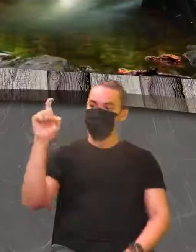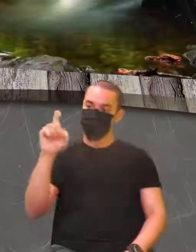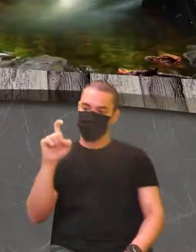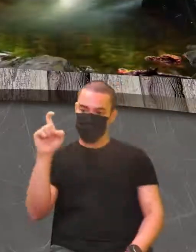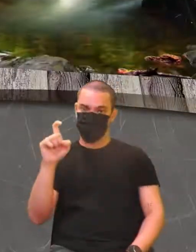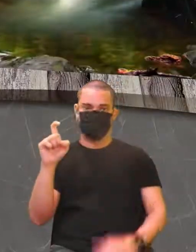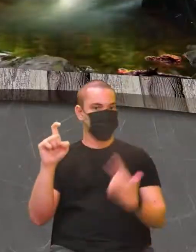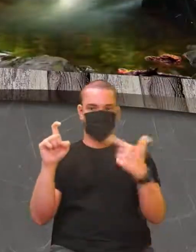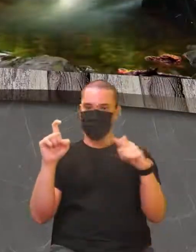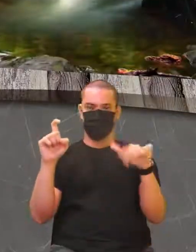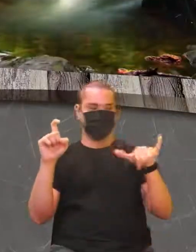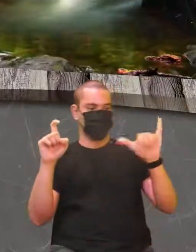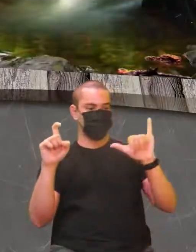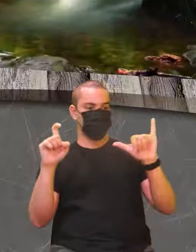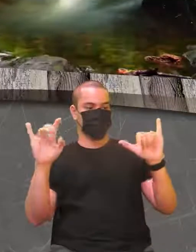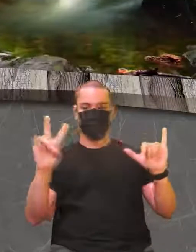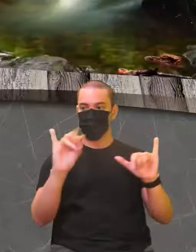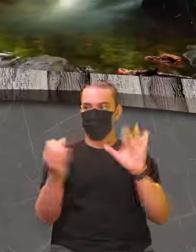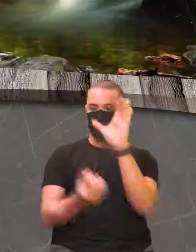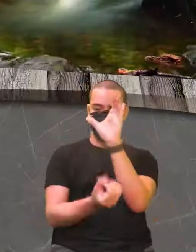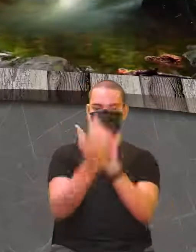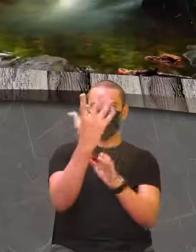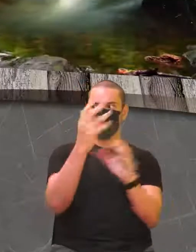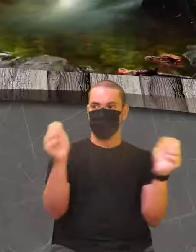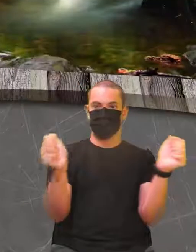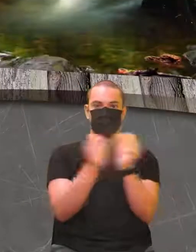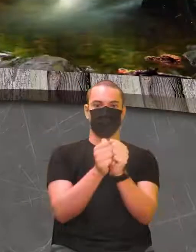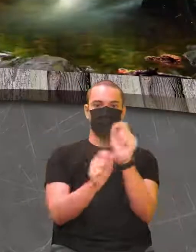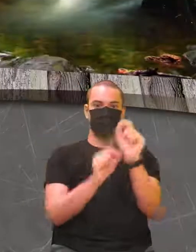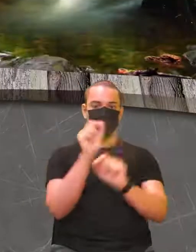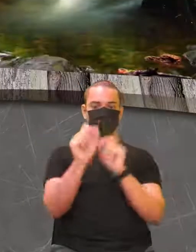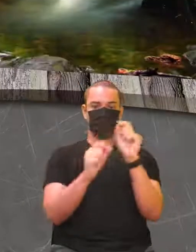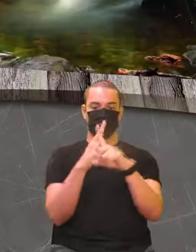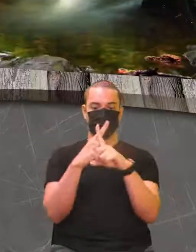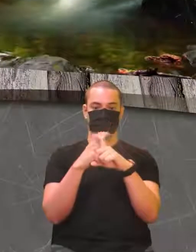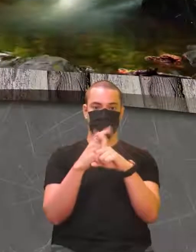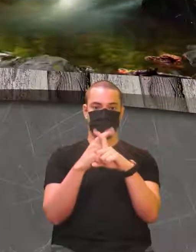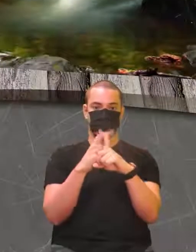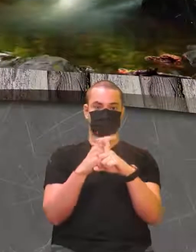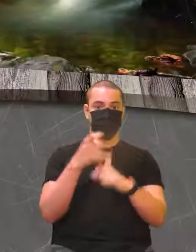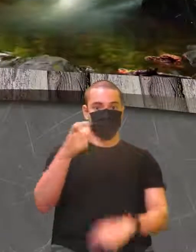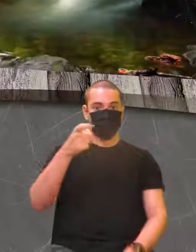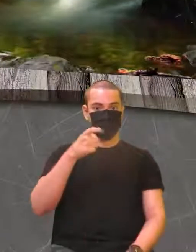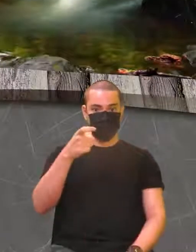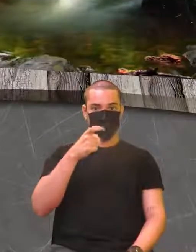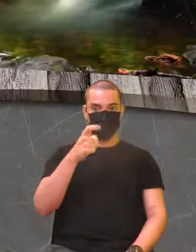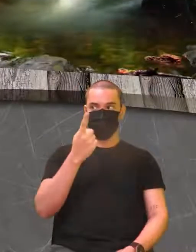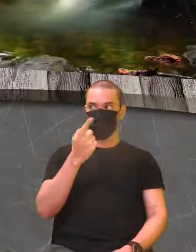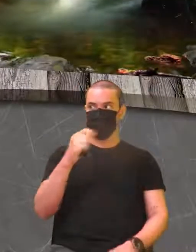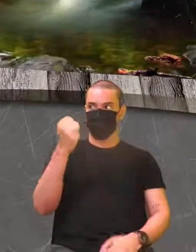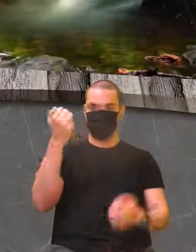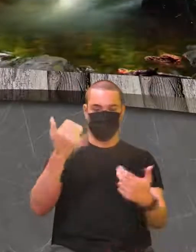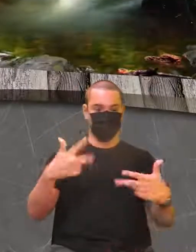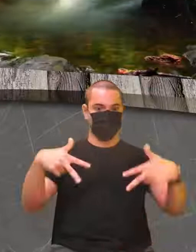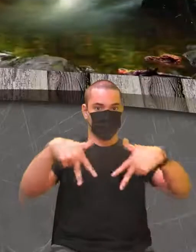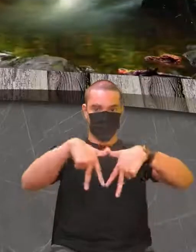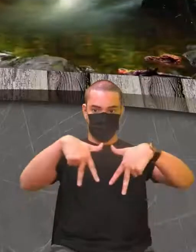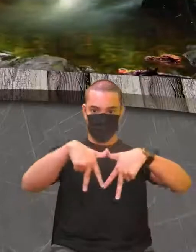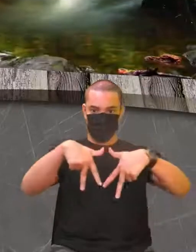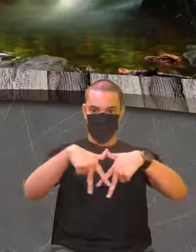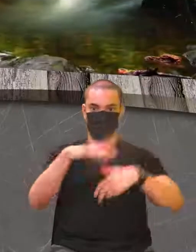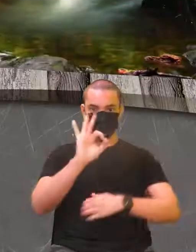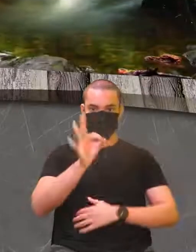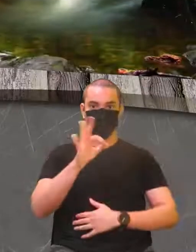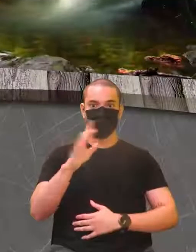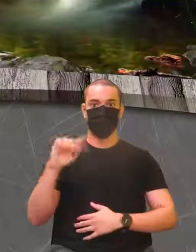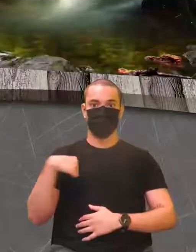tem compartilhamento no Y, então vai formar as heranças ligadas ao cromossomo X, que a gente chama de heranças sexuais, tá bom? Que a